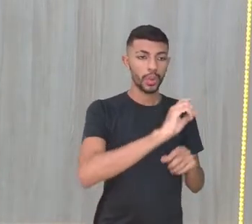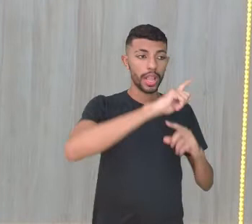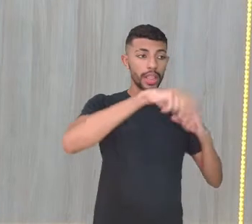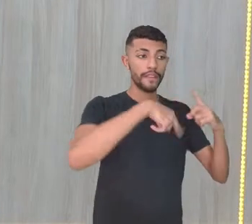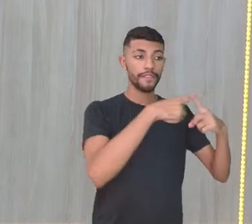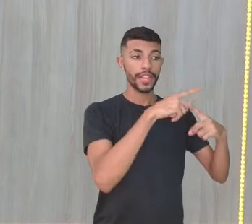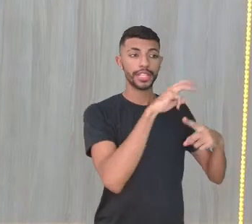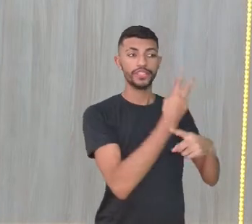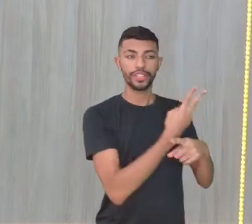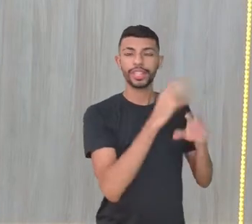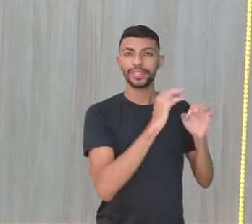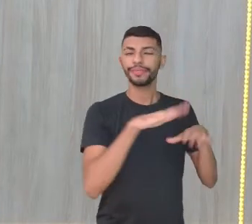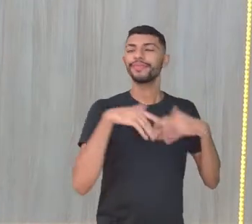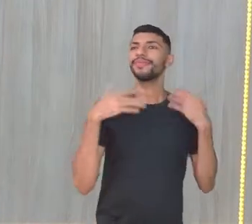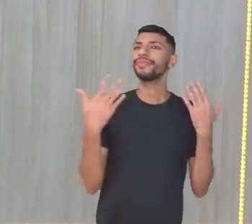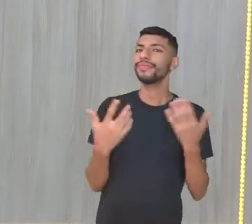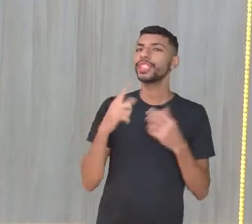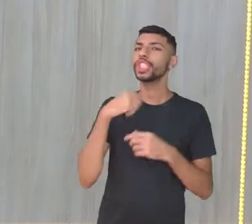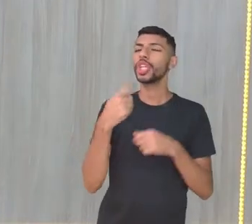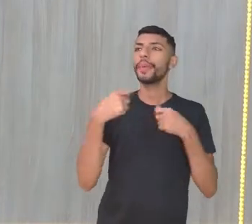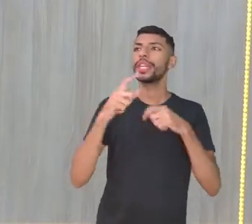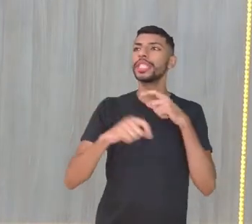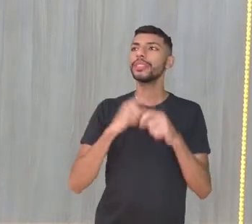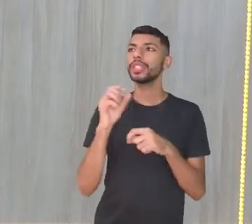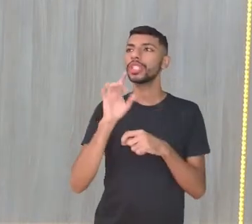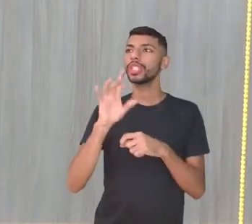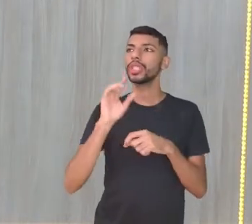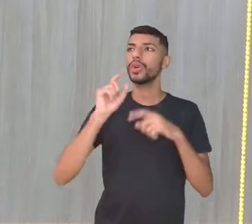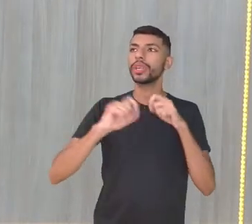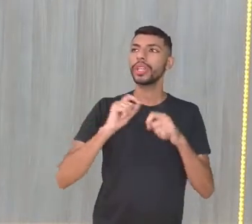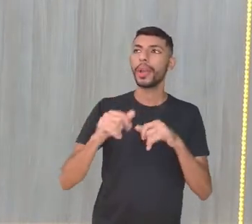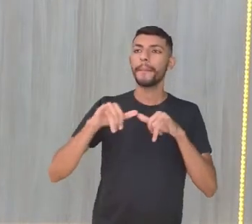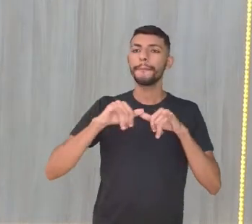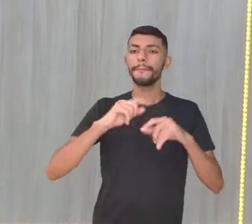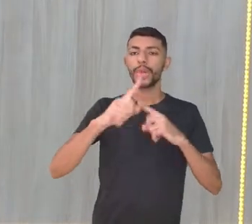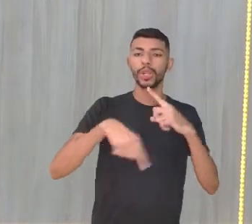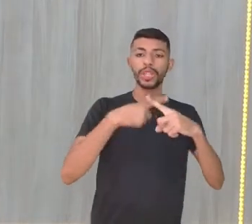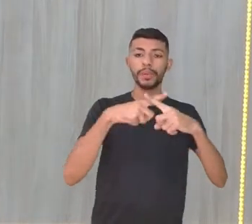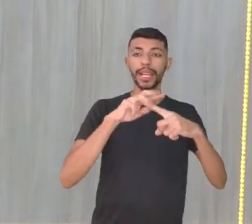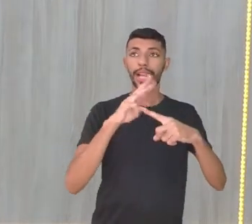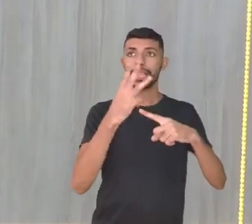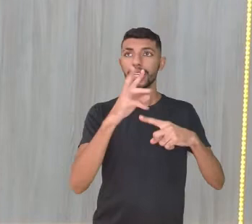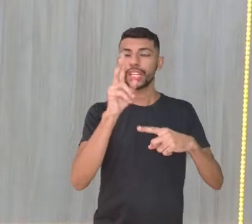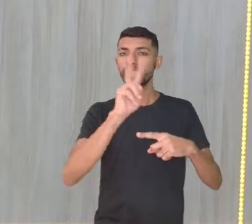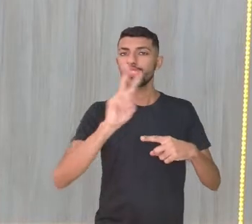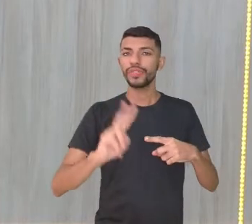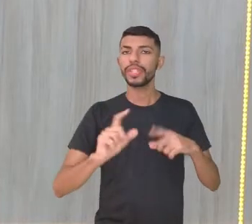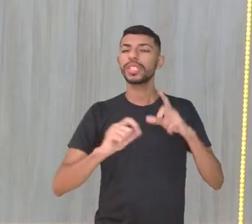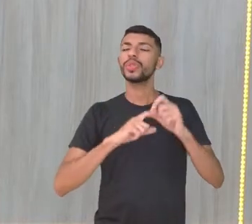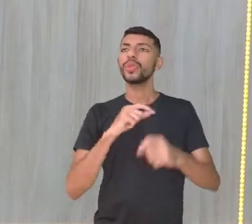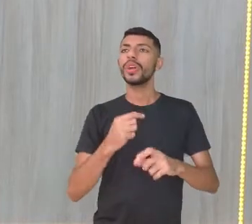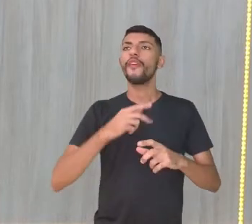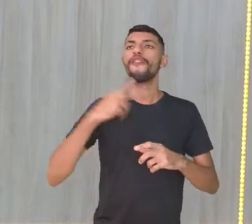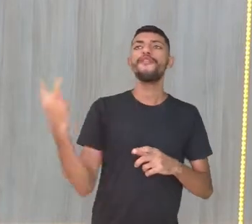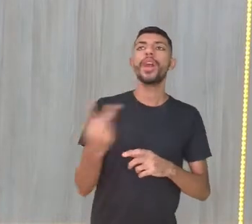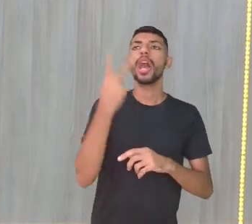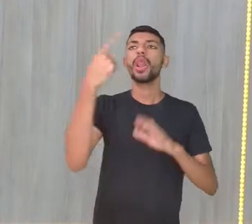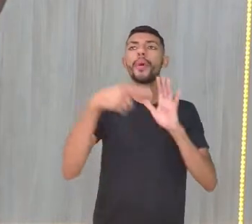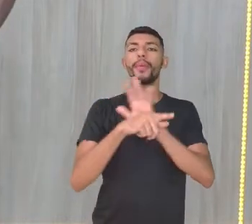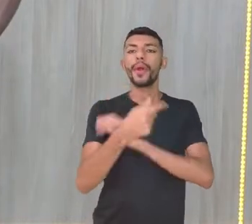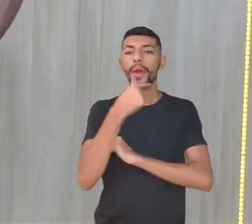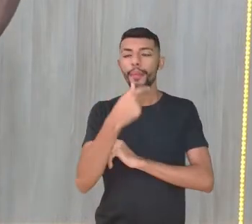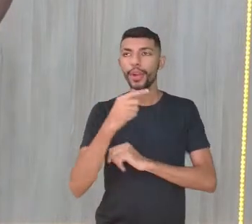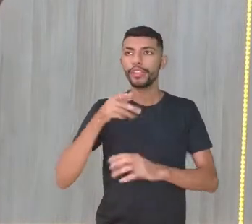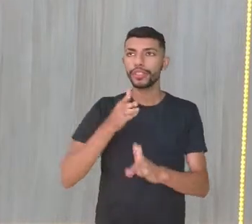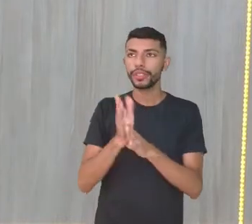vezes 3. Então, basta a gente multiplicar 3 vezes o valor da bolacha que a pessoa encontrou, certo? E a